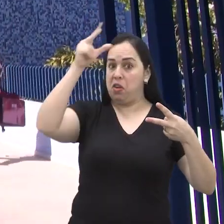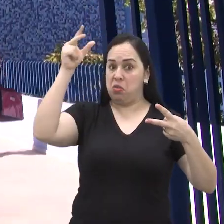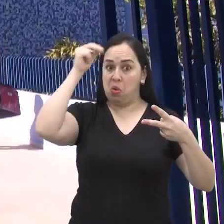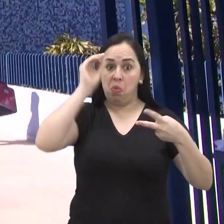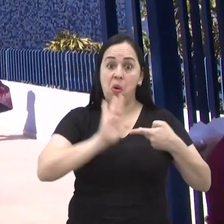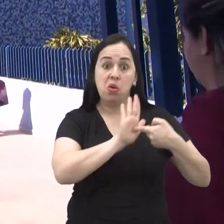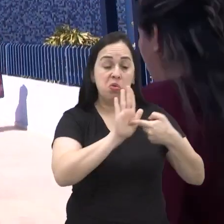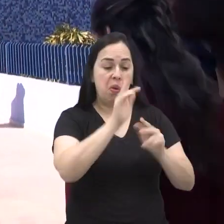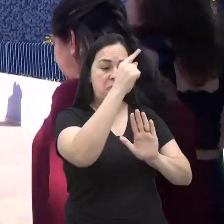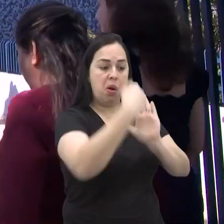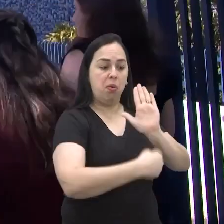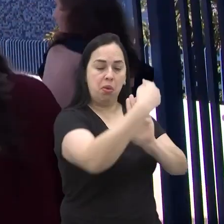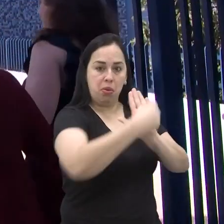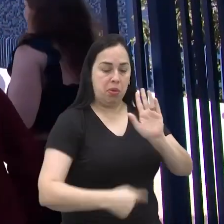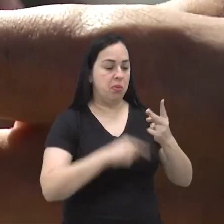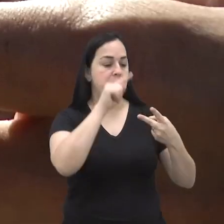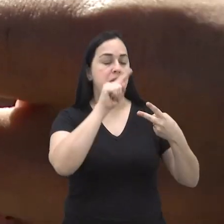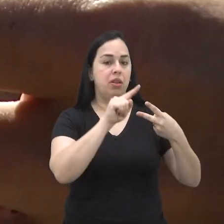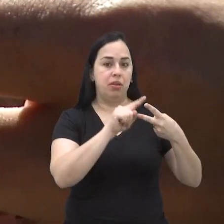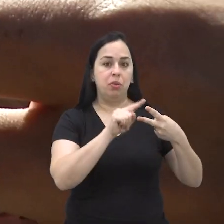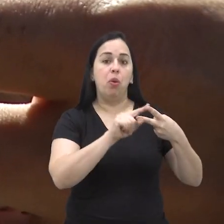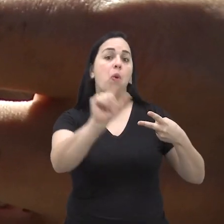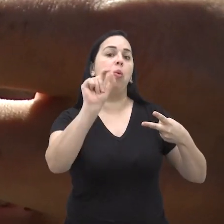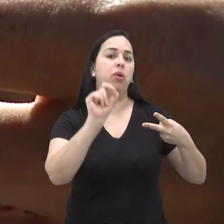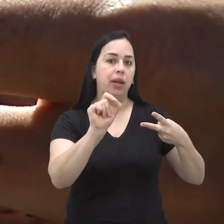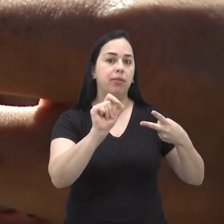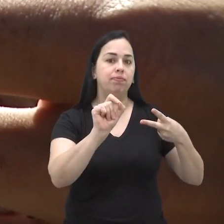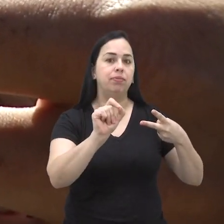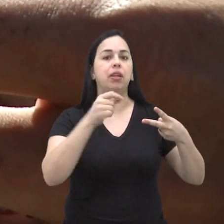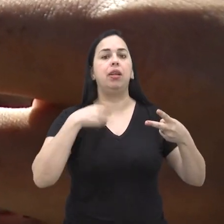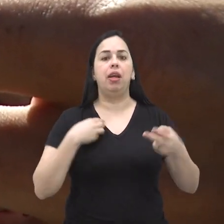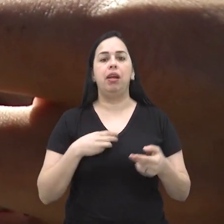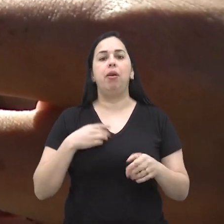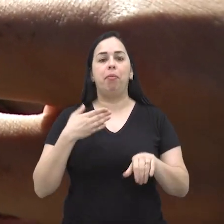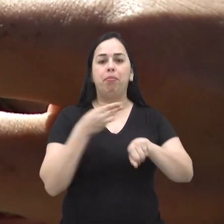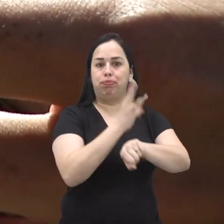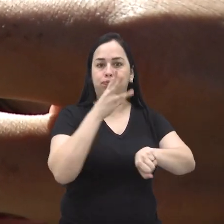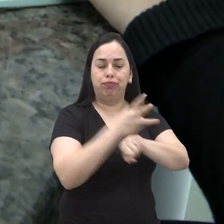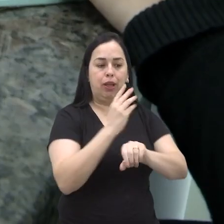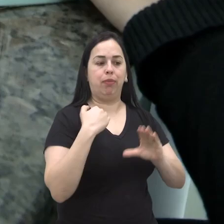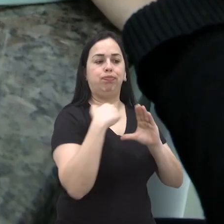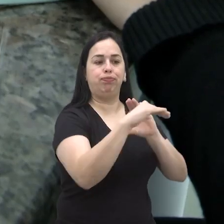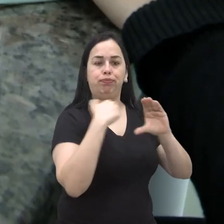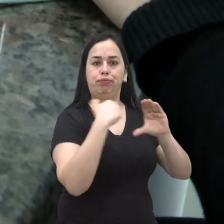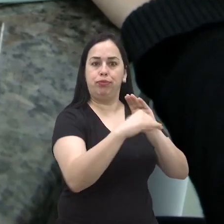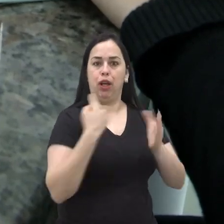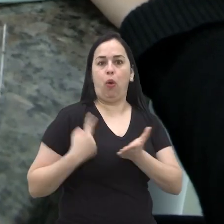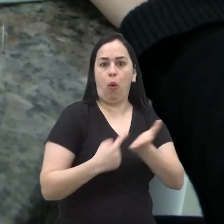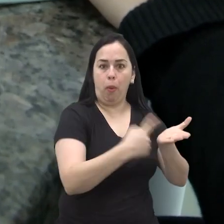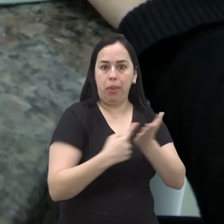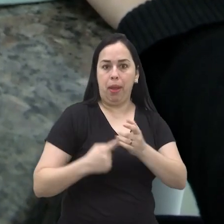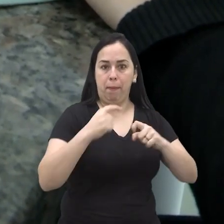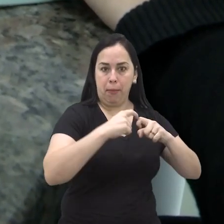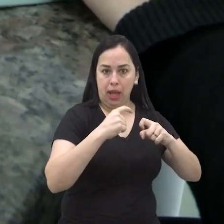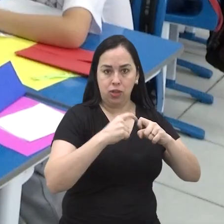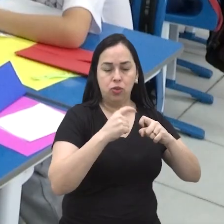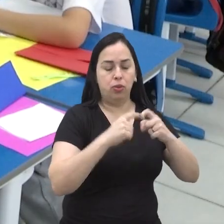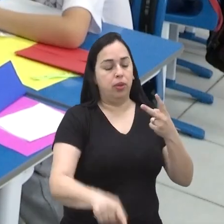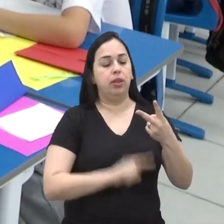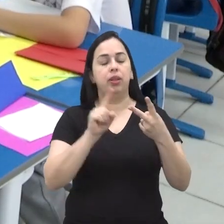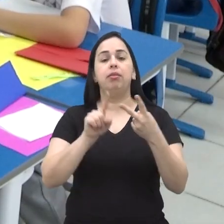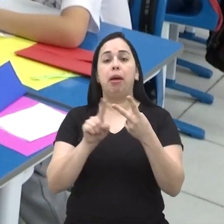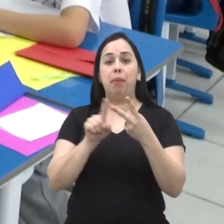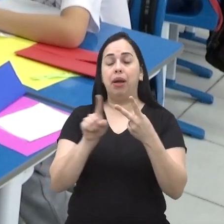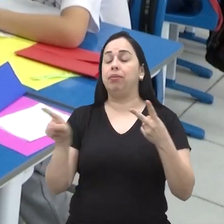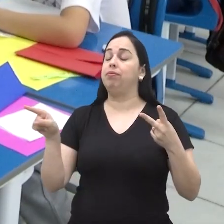pela Prefeitura foram para o projeto que autoriza contato com pacientes via WhatsApp para agendamento de consultas e exames e